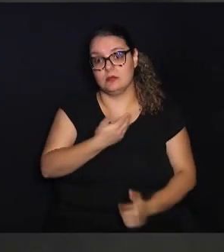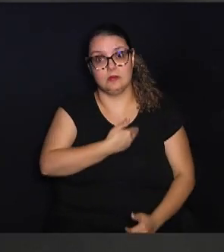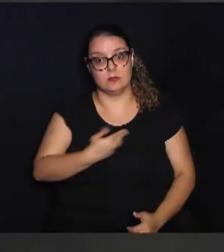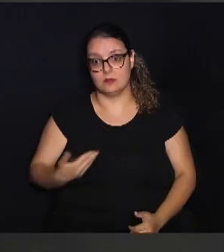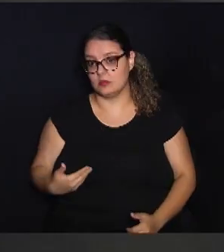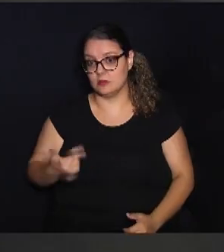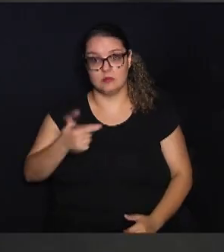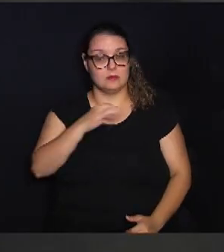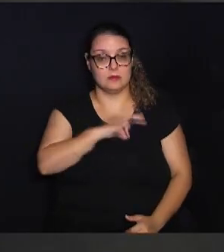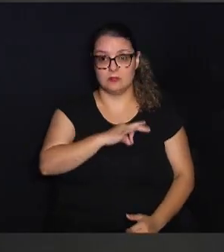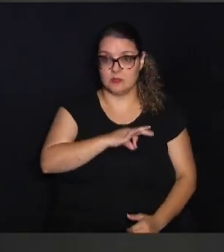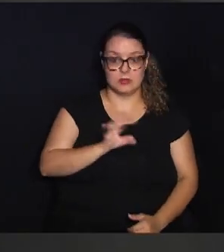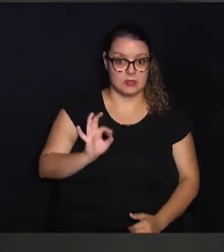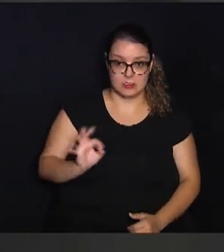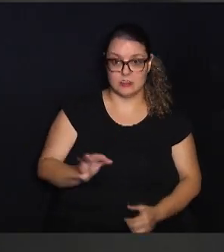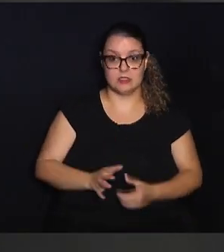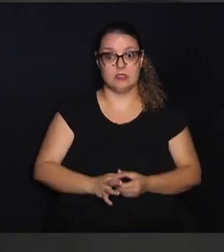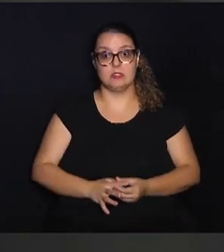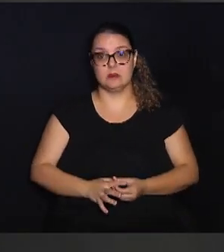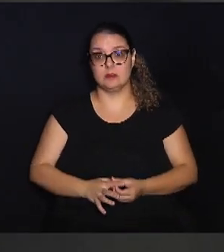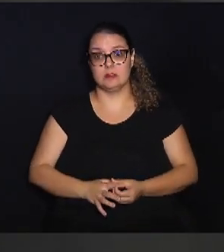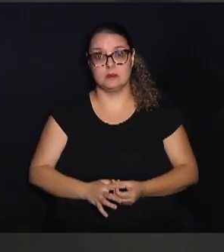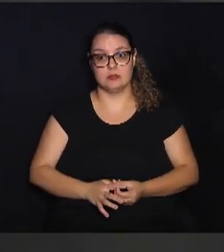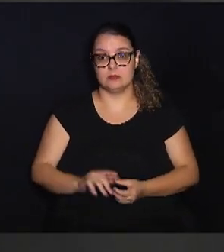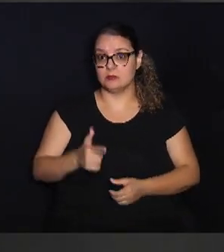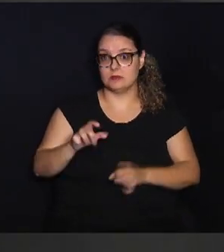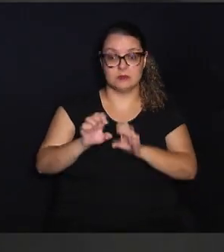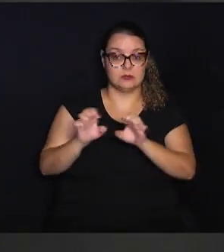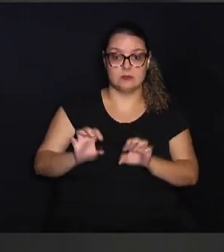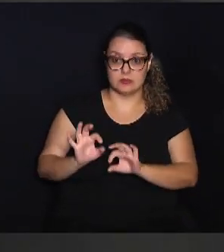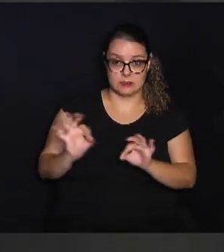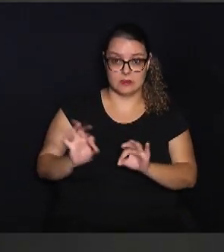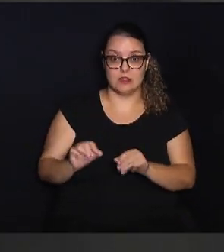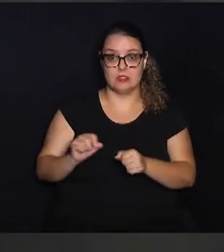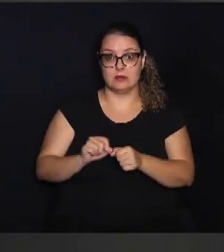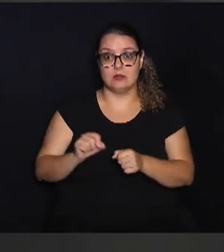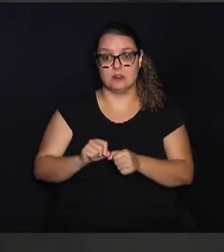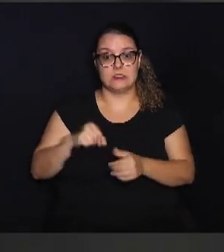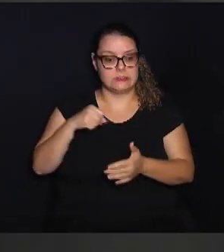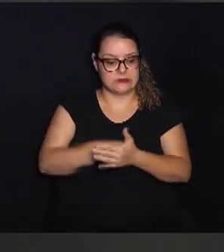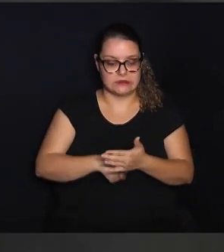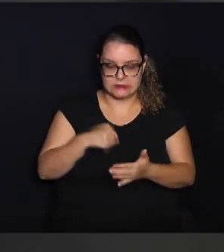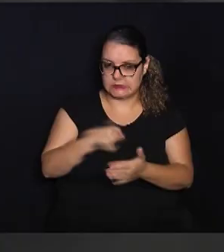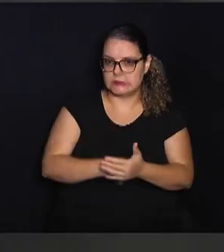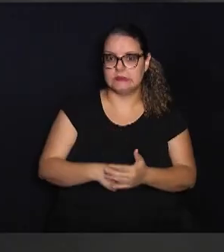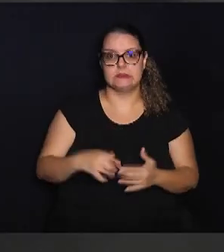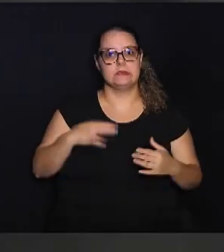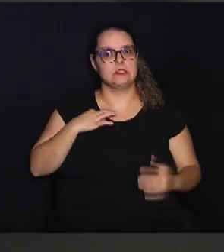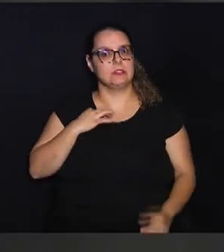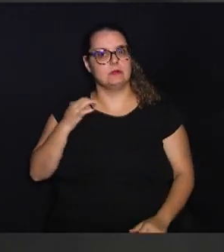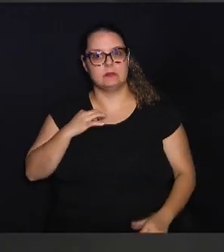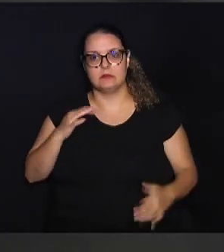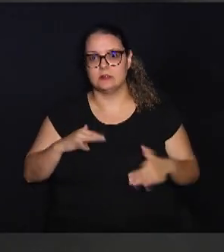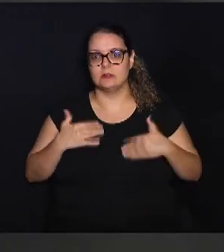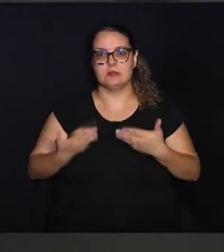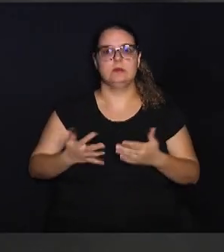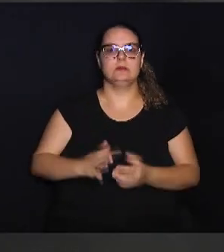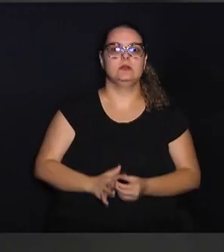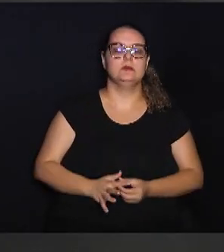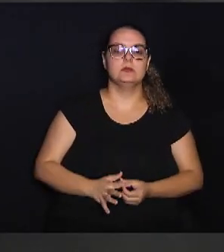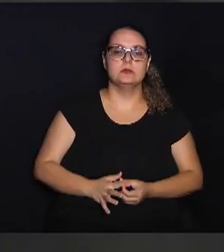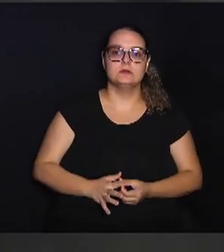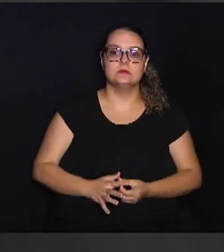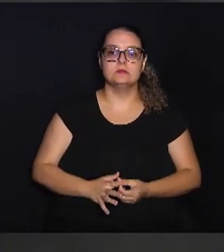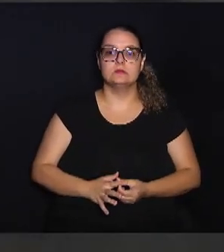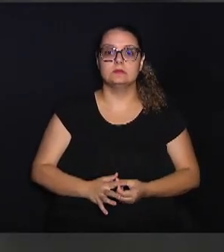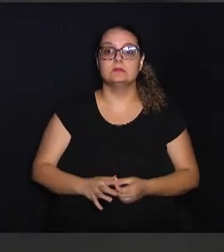tem salário, não tem nada, não tem estrutura, não tem nada. Então tudo é feito na raça mesmo, é tudo voluntário. E aí eu preciso sentar com a